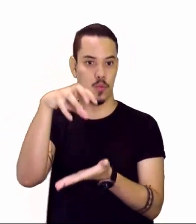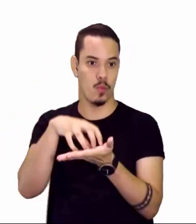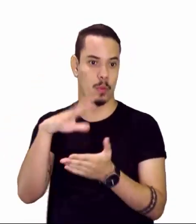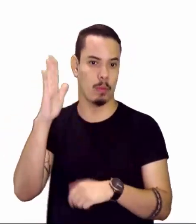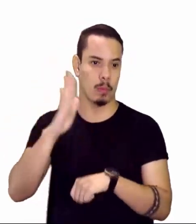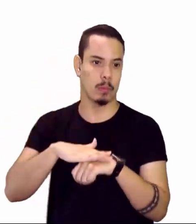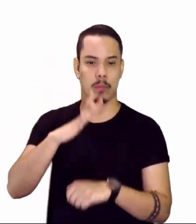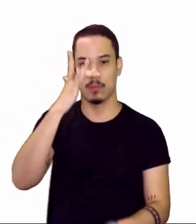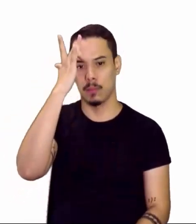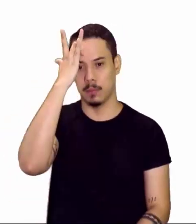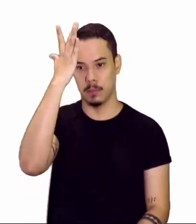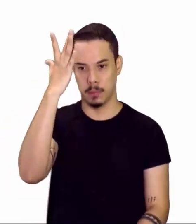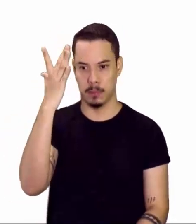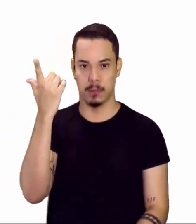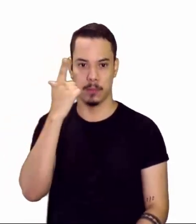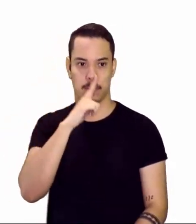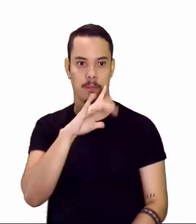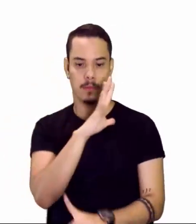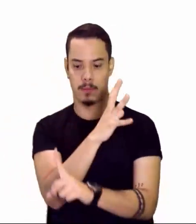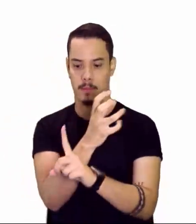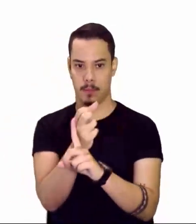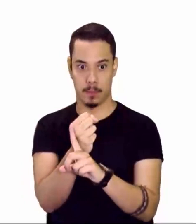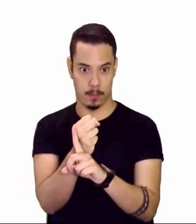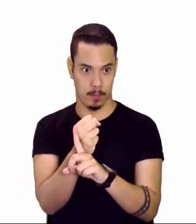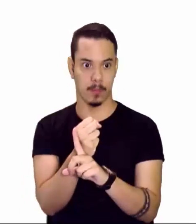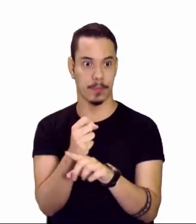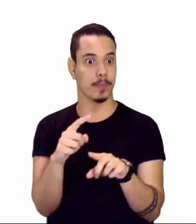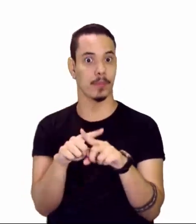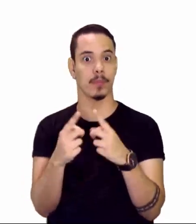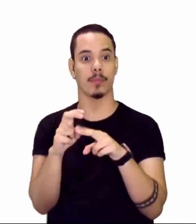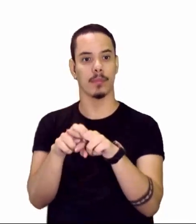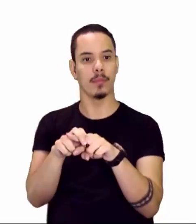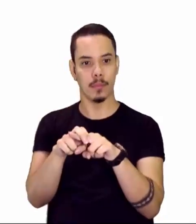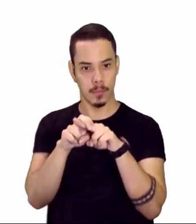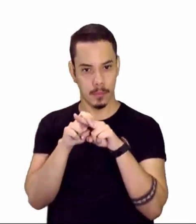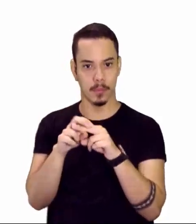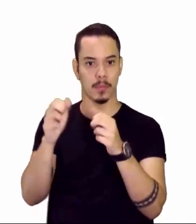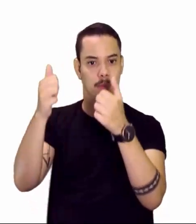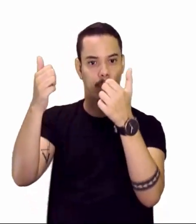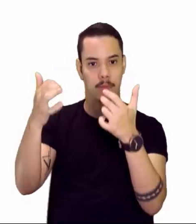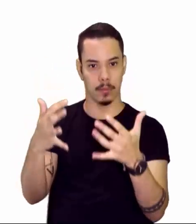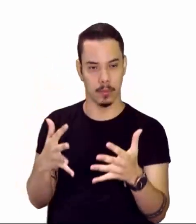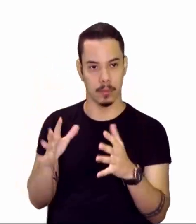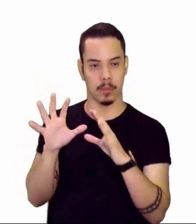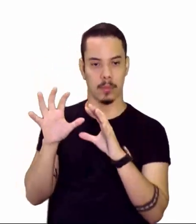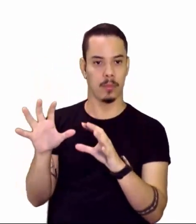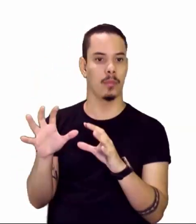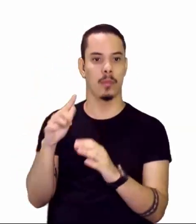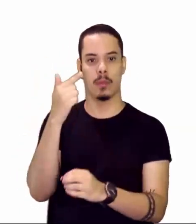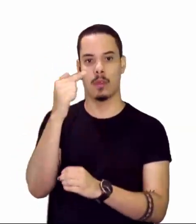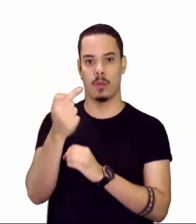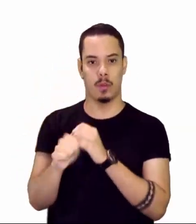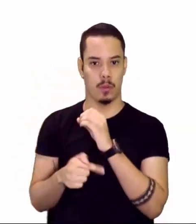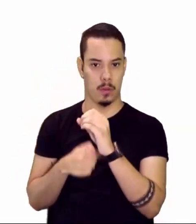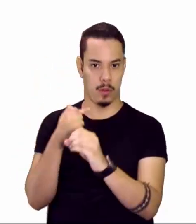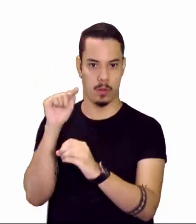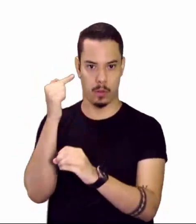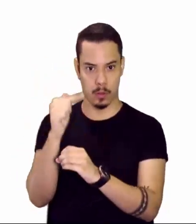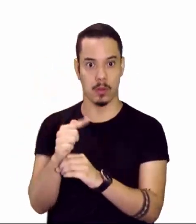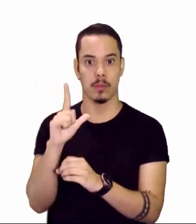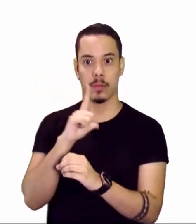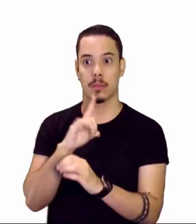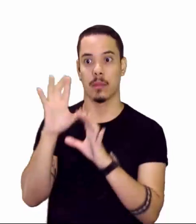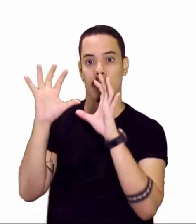maior facilidade de atrair elétrons. Por isso que aqui está falando, ó, do átomo que tem de